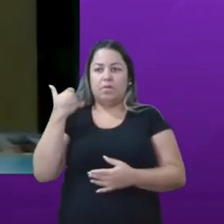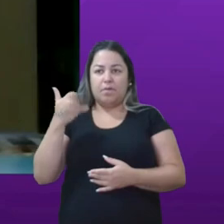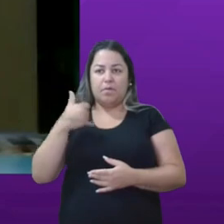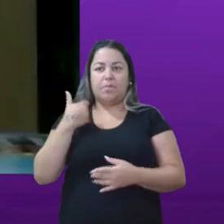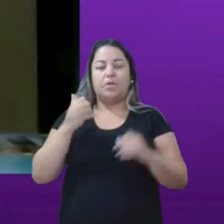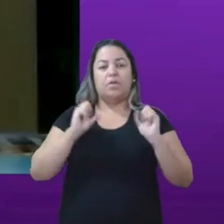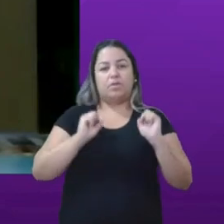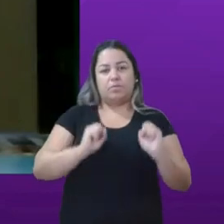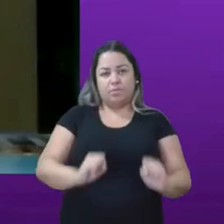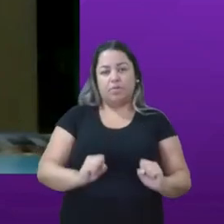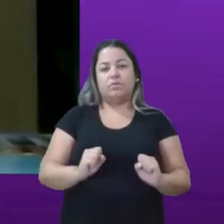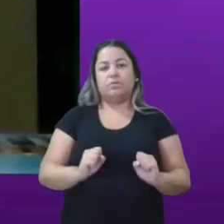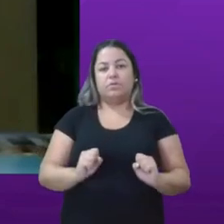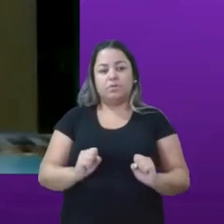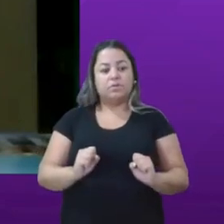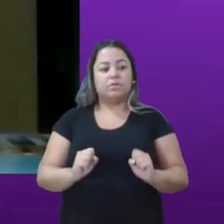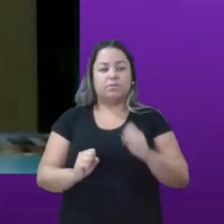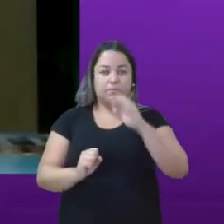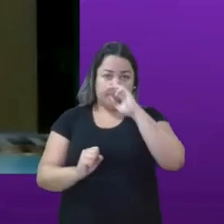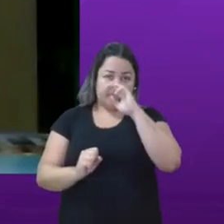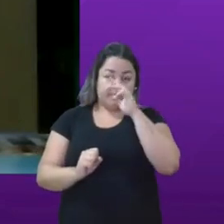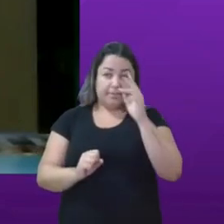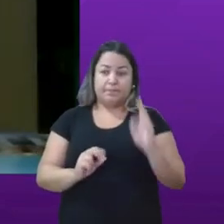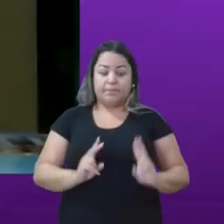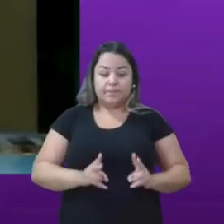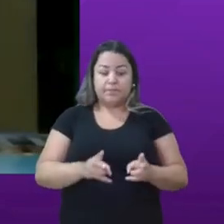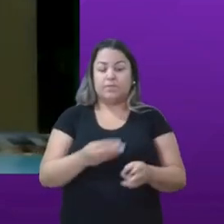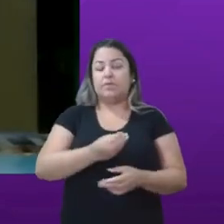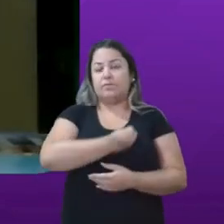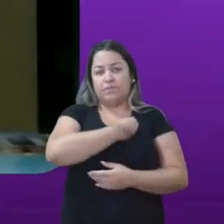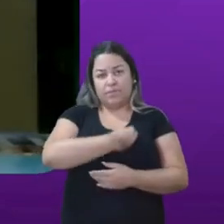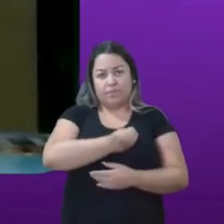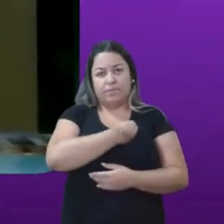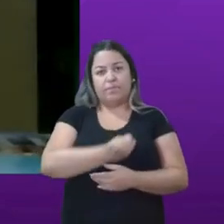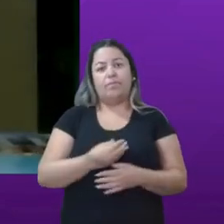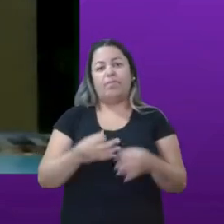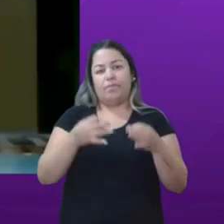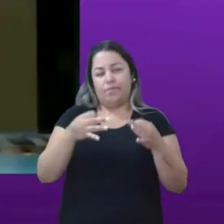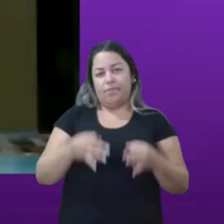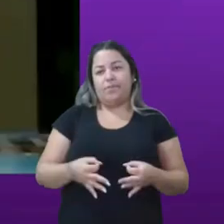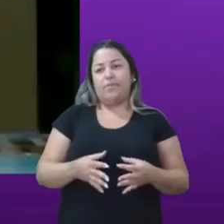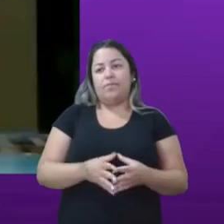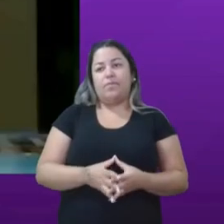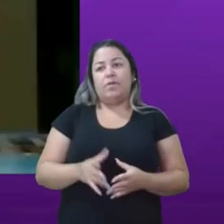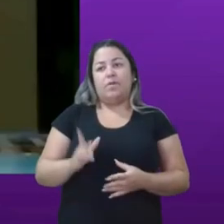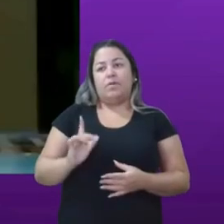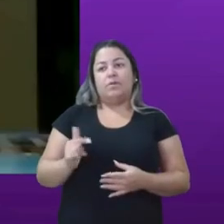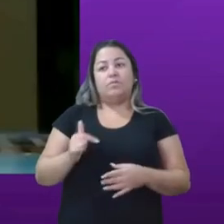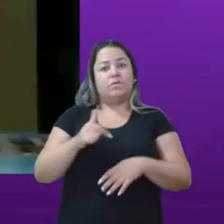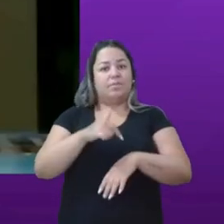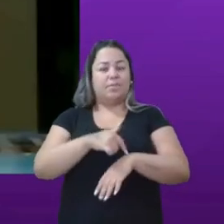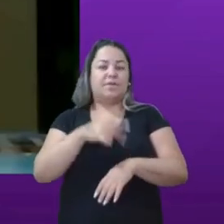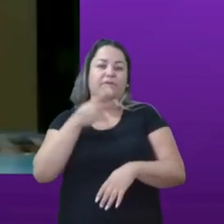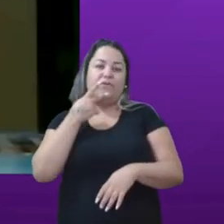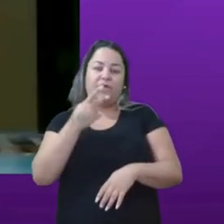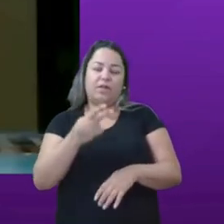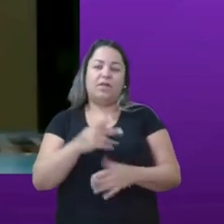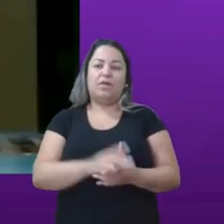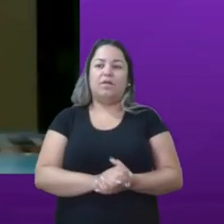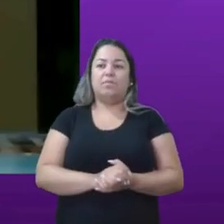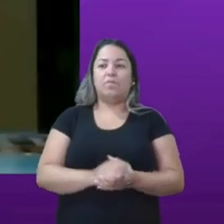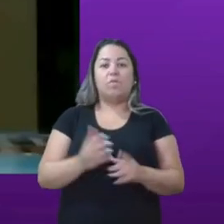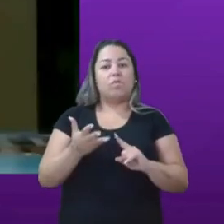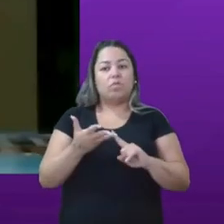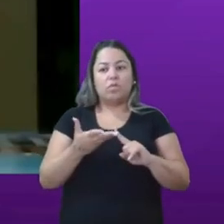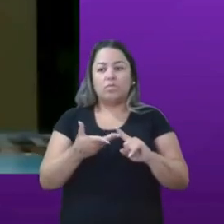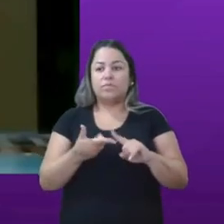ela possa ser mantida, para que ela possa sobreviver com dignidade. Eu não tenho tempo aqui para falar dos